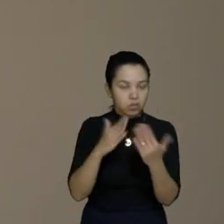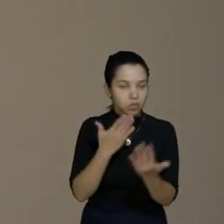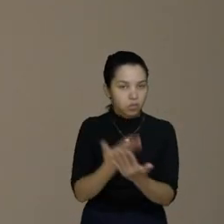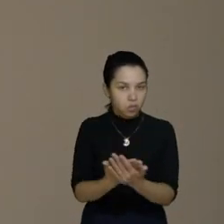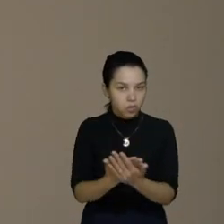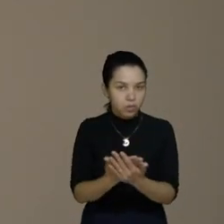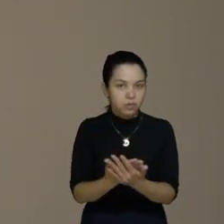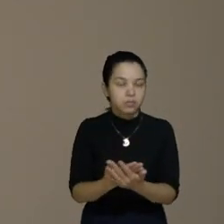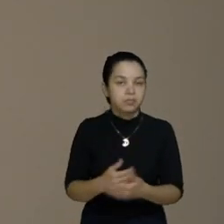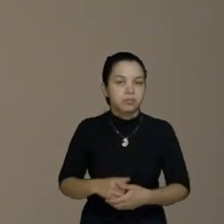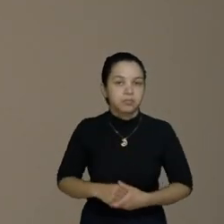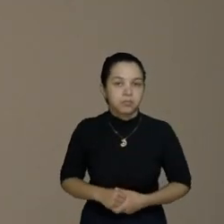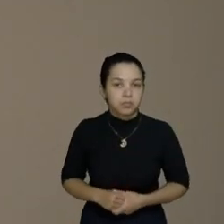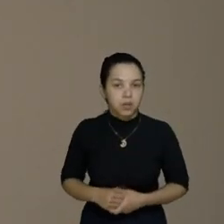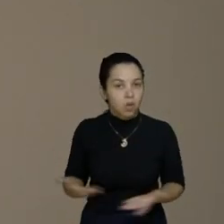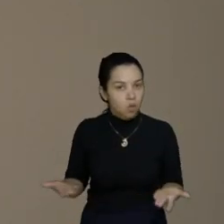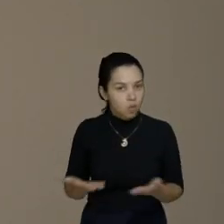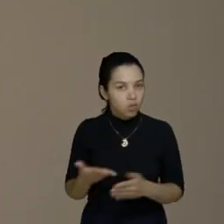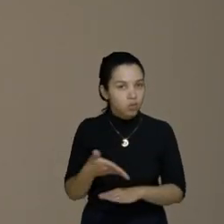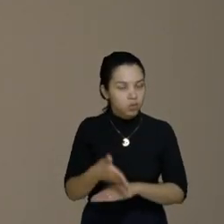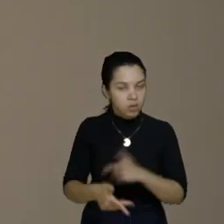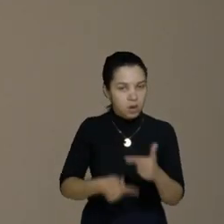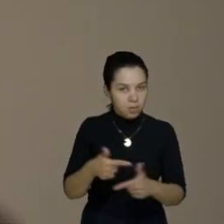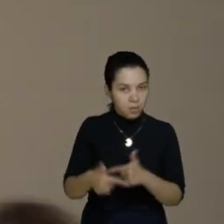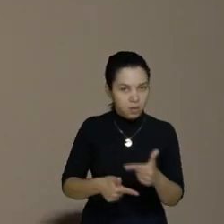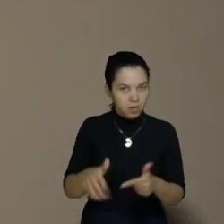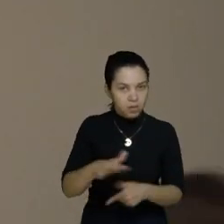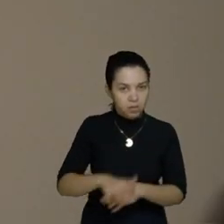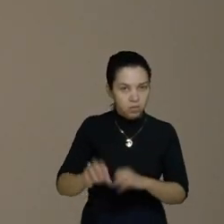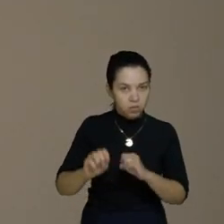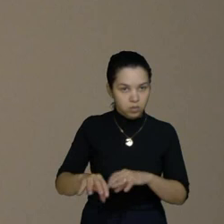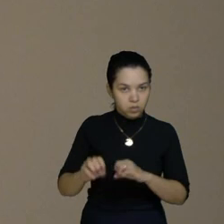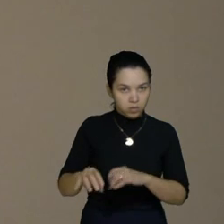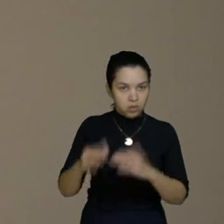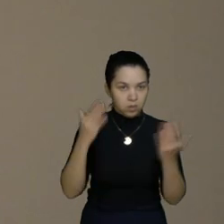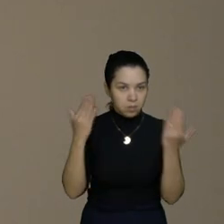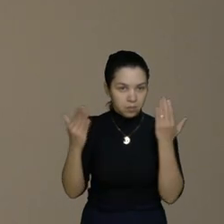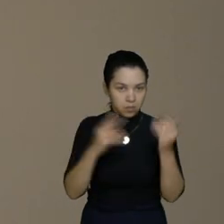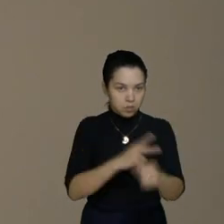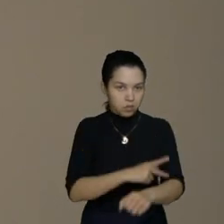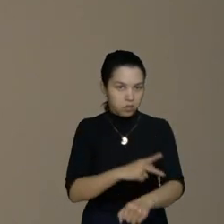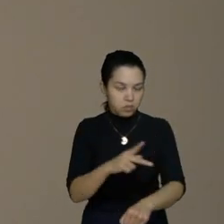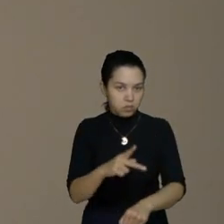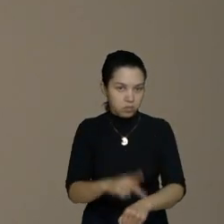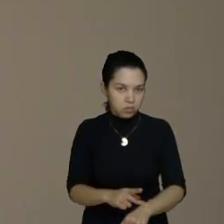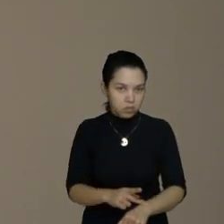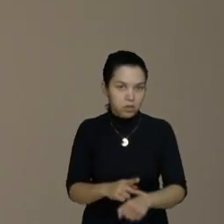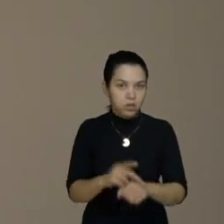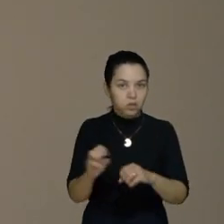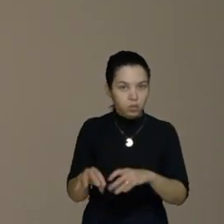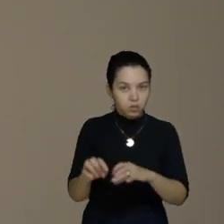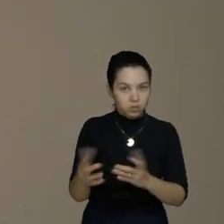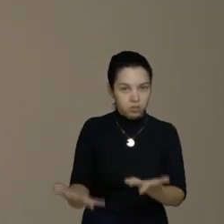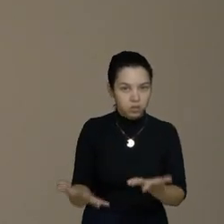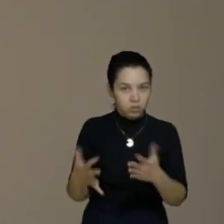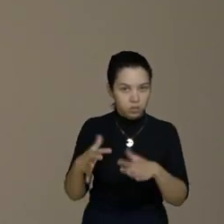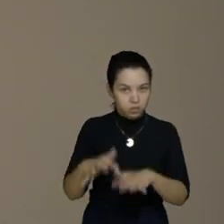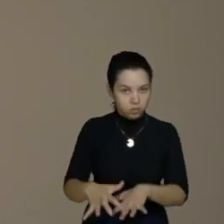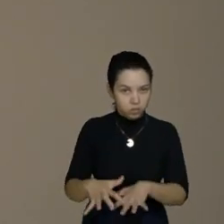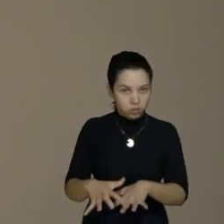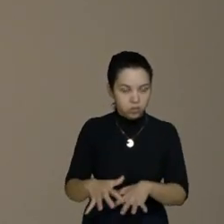ente atua na área de educação com ênfase na psicopedagogia e na educação inclusiva por meio do atendimento